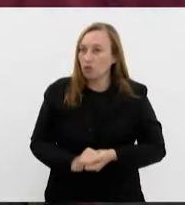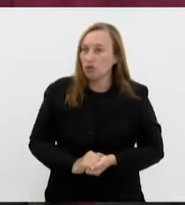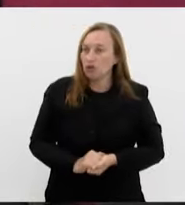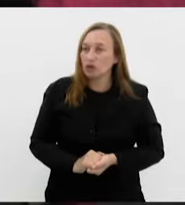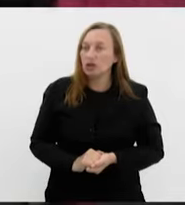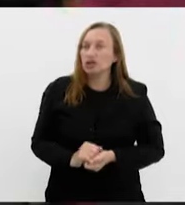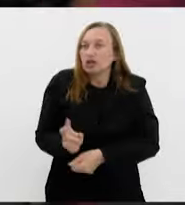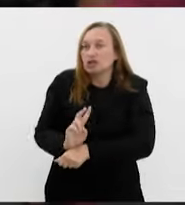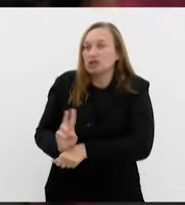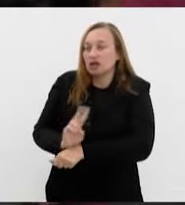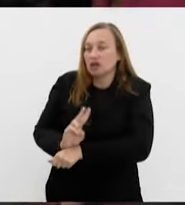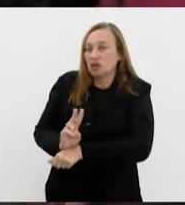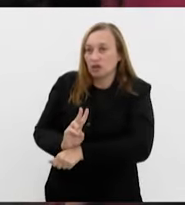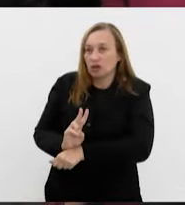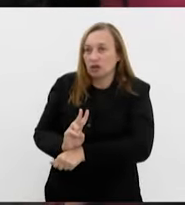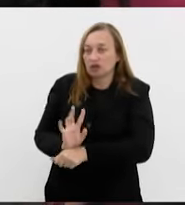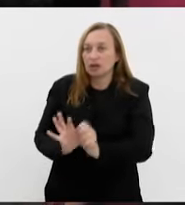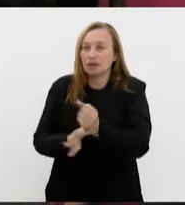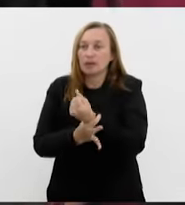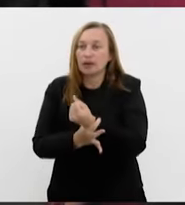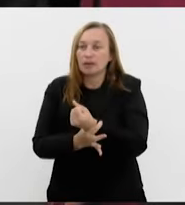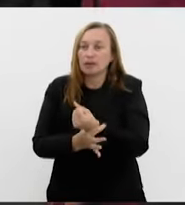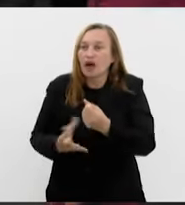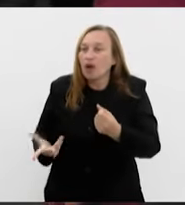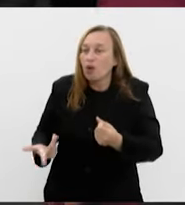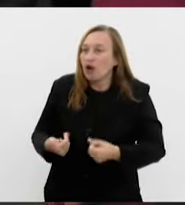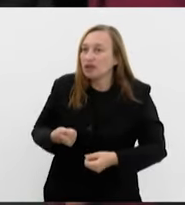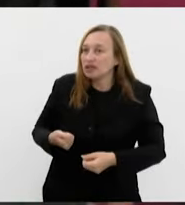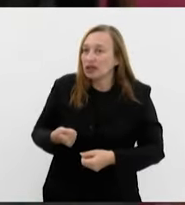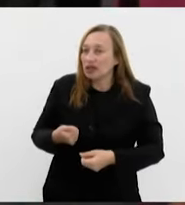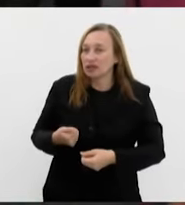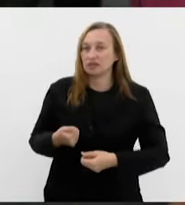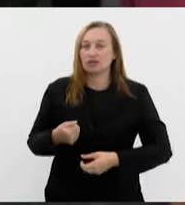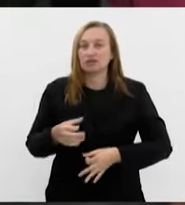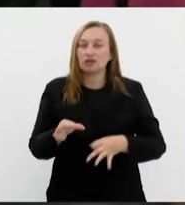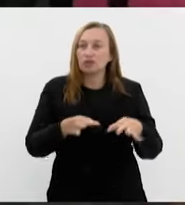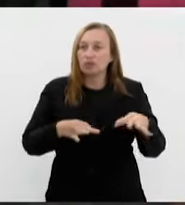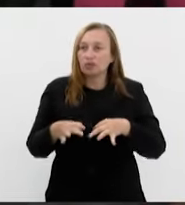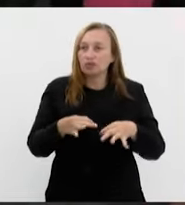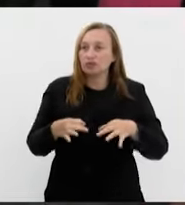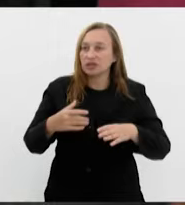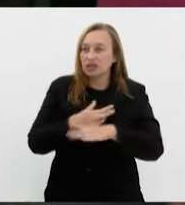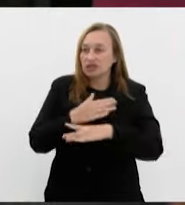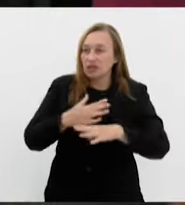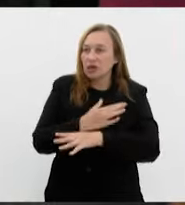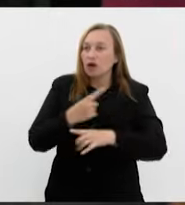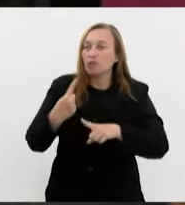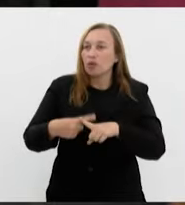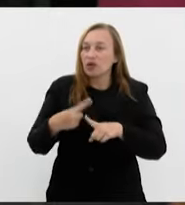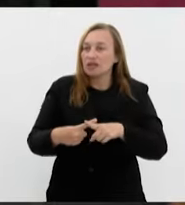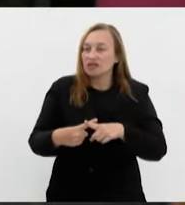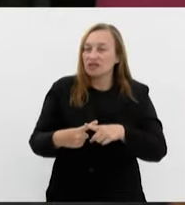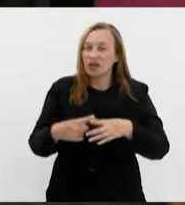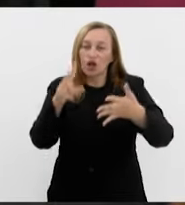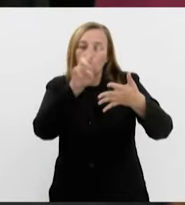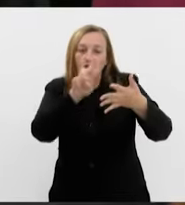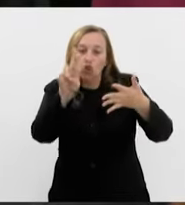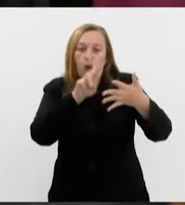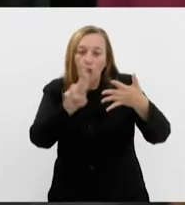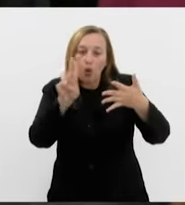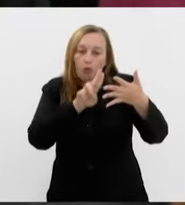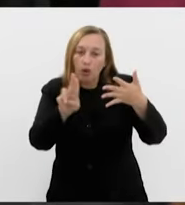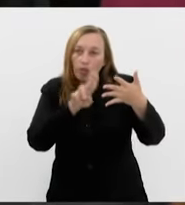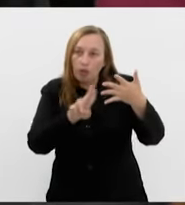Segurança presente para aumentar a eficiência do programa na cidade. Porque se pegar nome a nome do programa